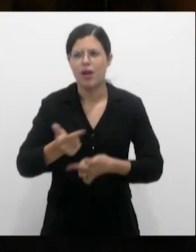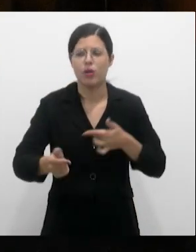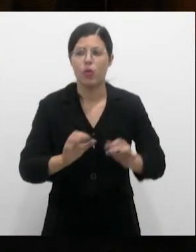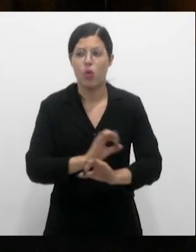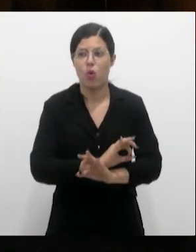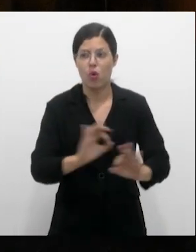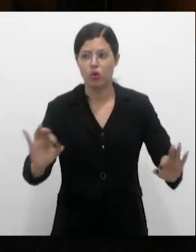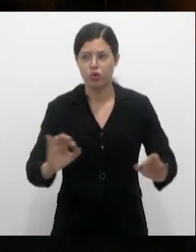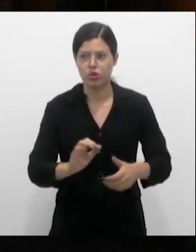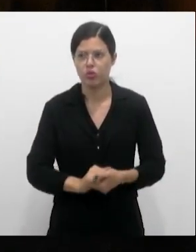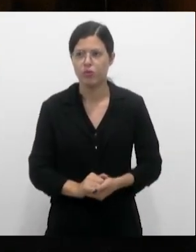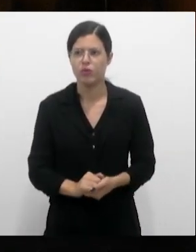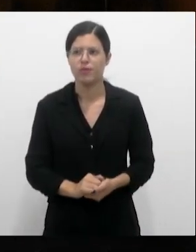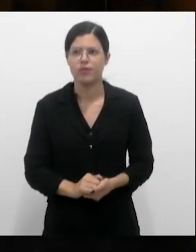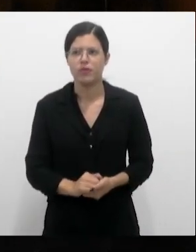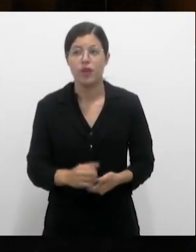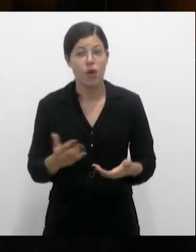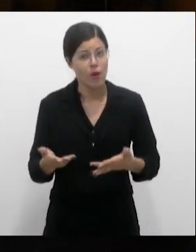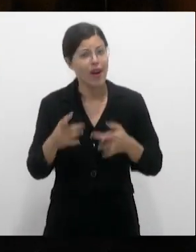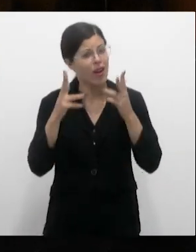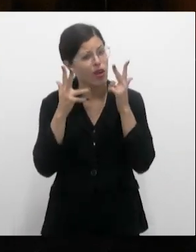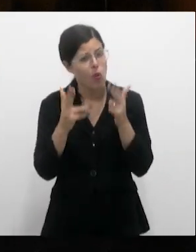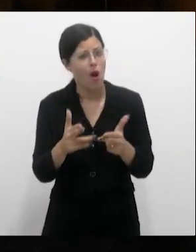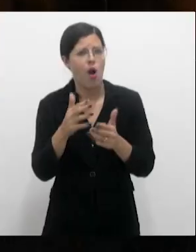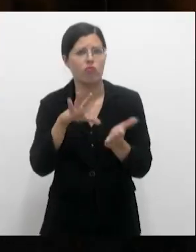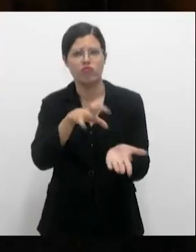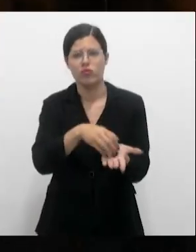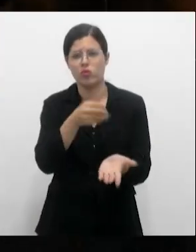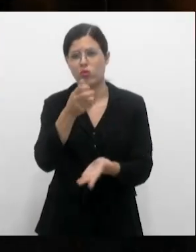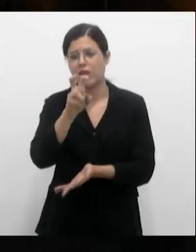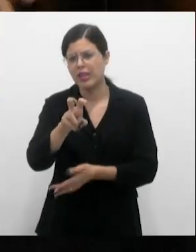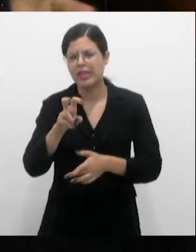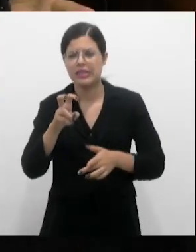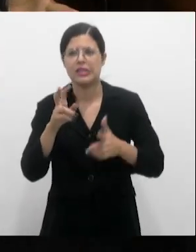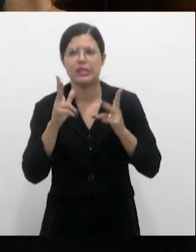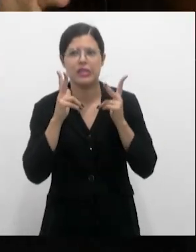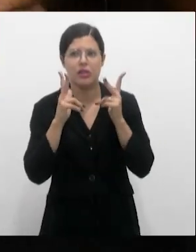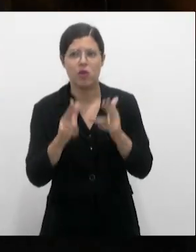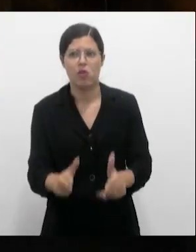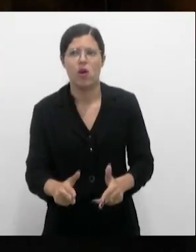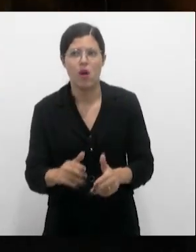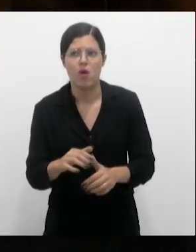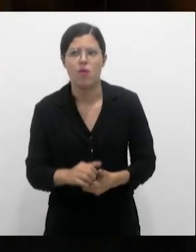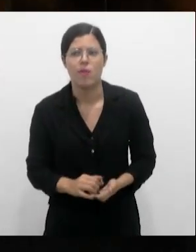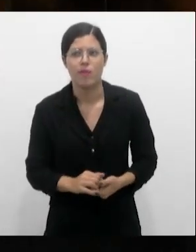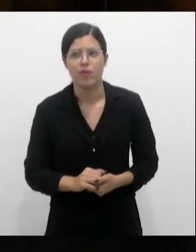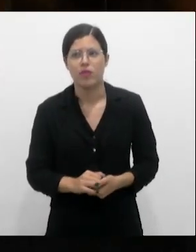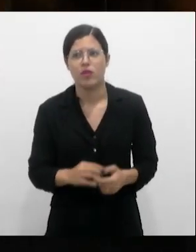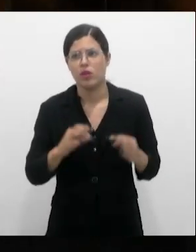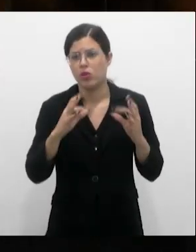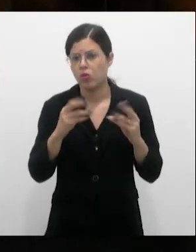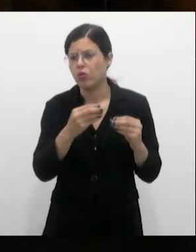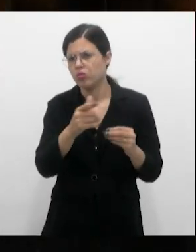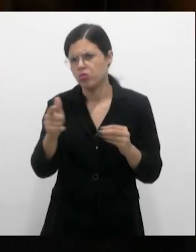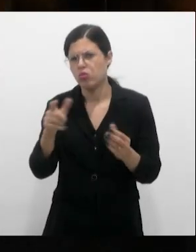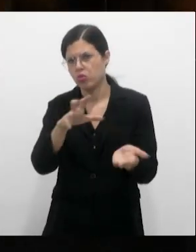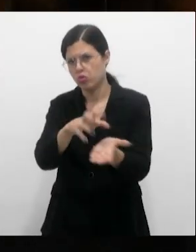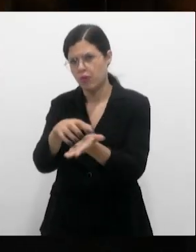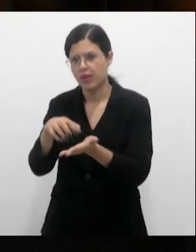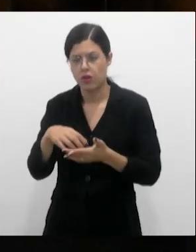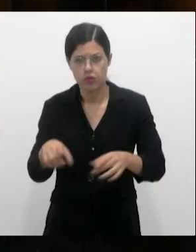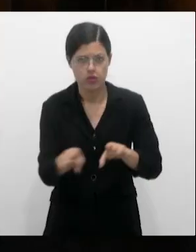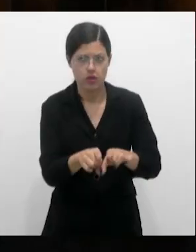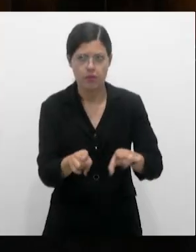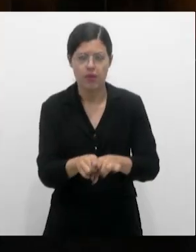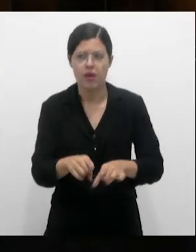excelente. É isso que eu quero no 15. É esse trabalho que eu quero no 15º e em todos os demais batalhões. Mas